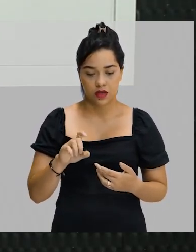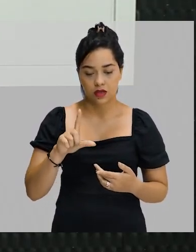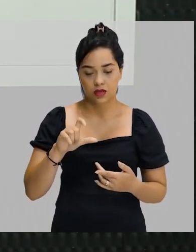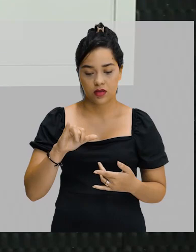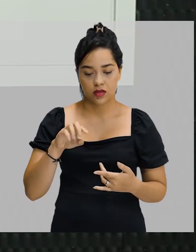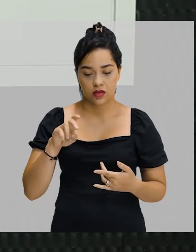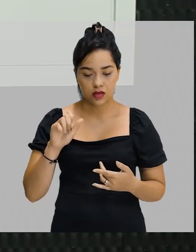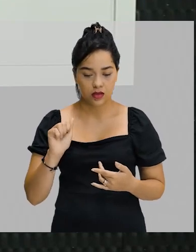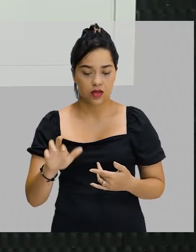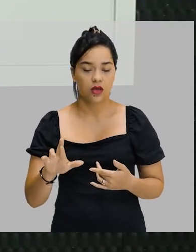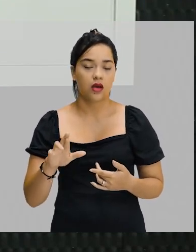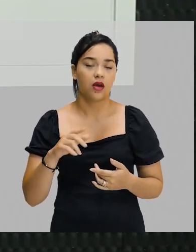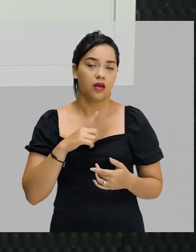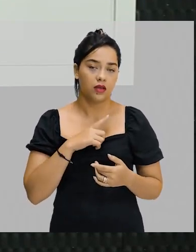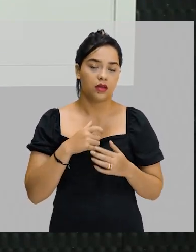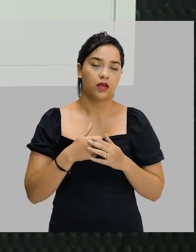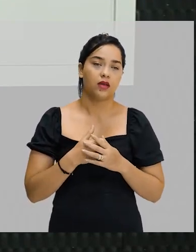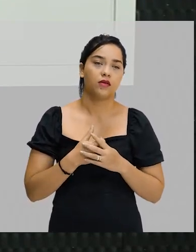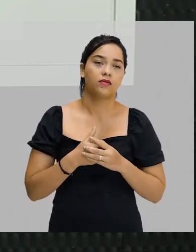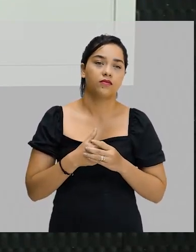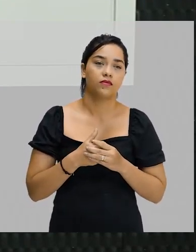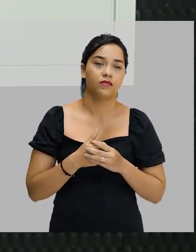vai ser a velocidade angular